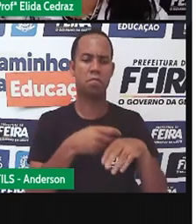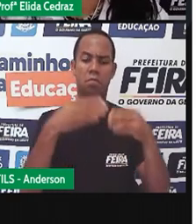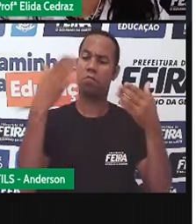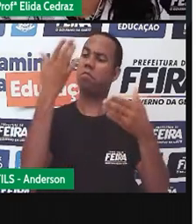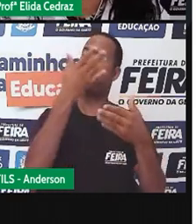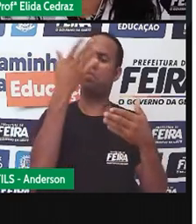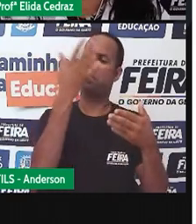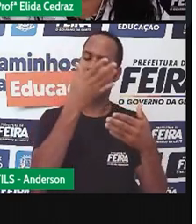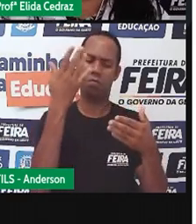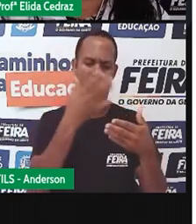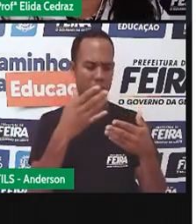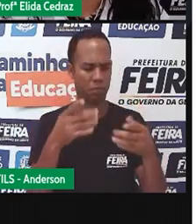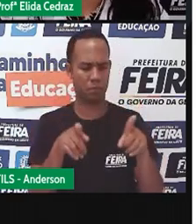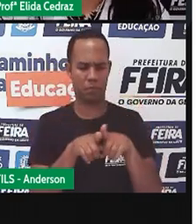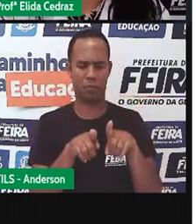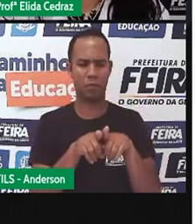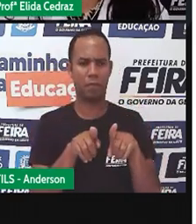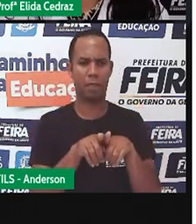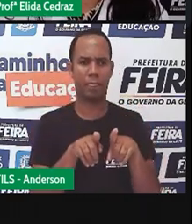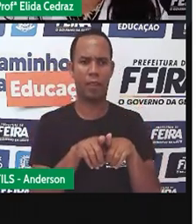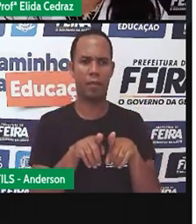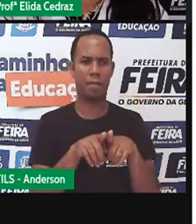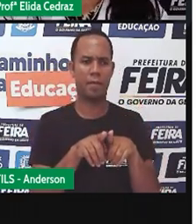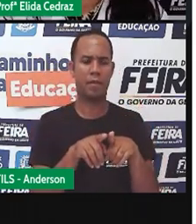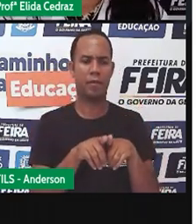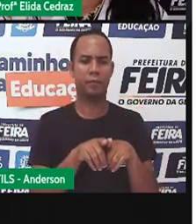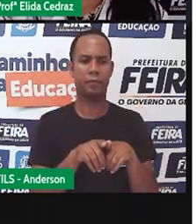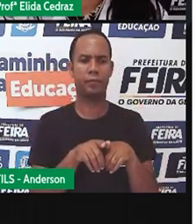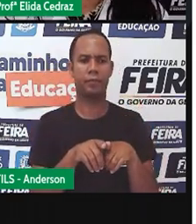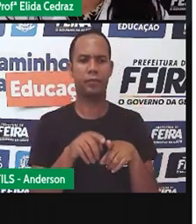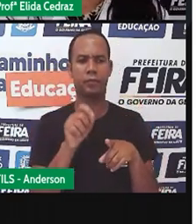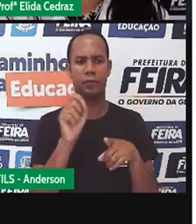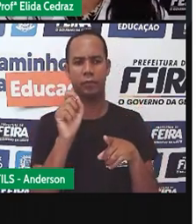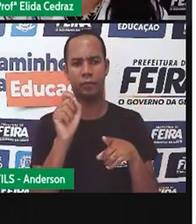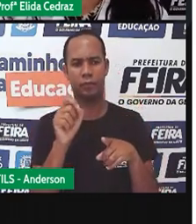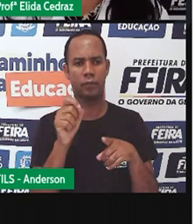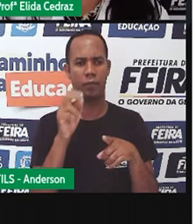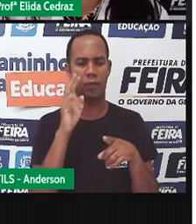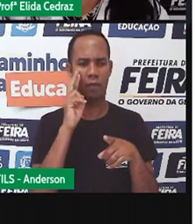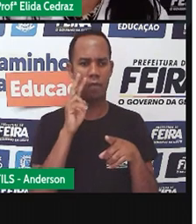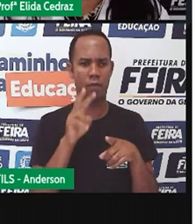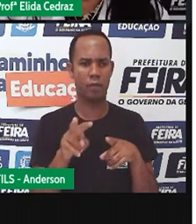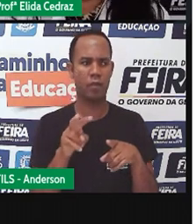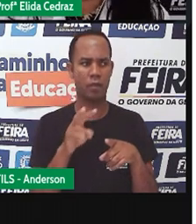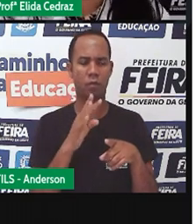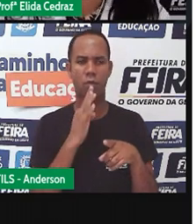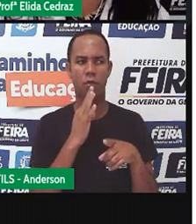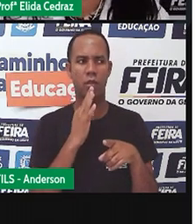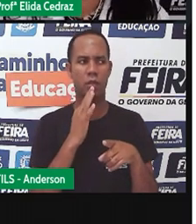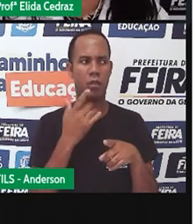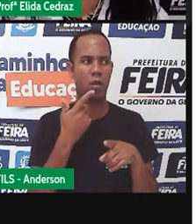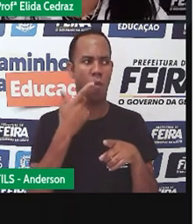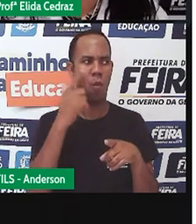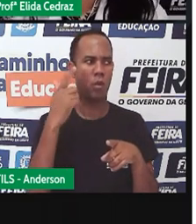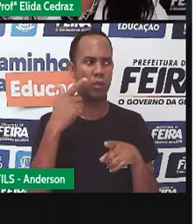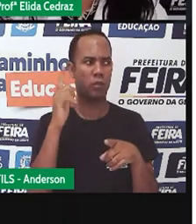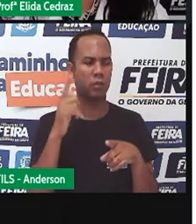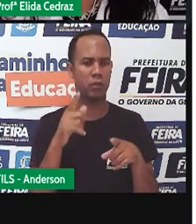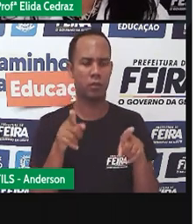transparentes, que são opacos, e nós vamos recordar e vamos conhecer outras